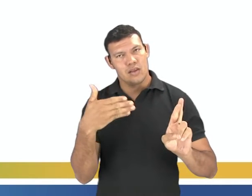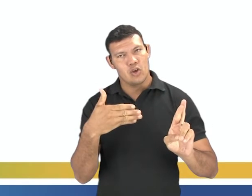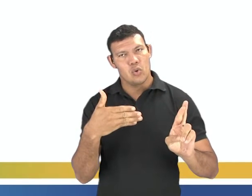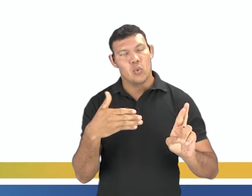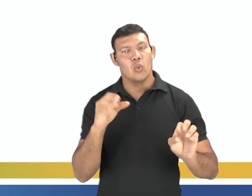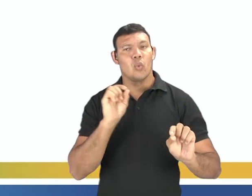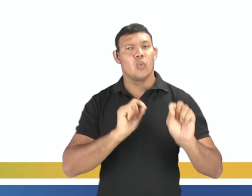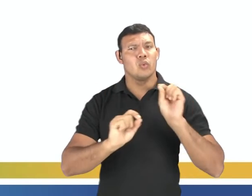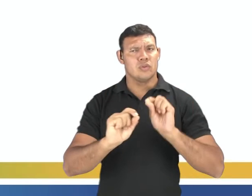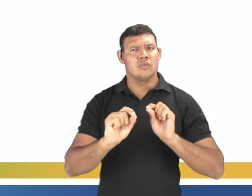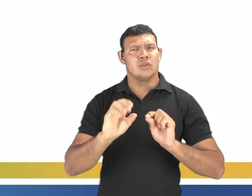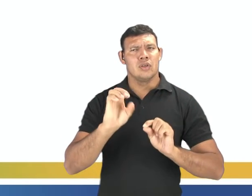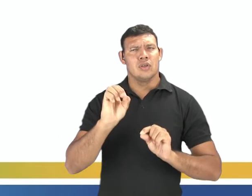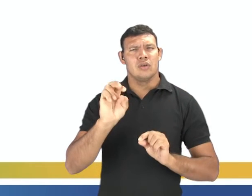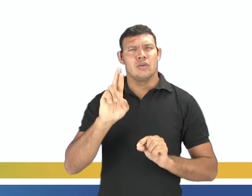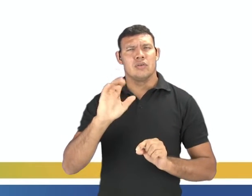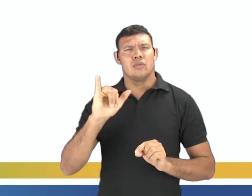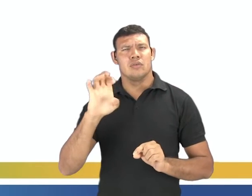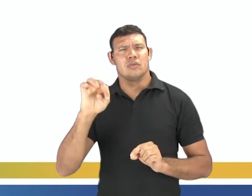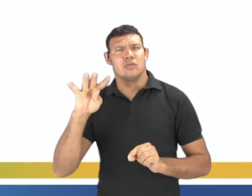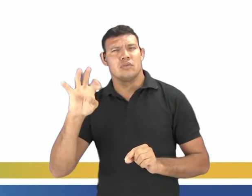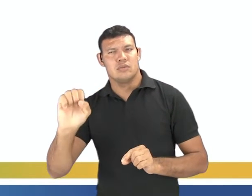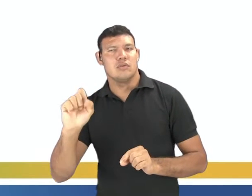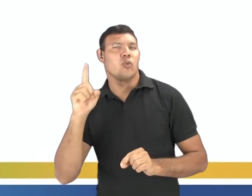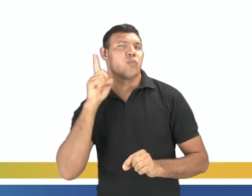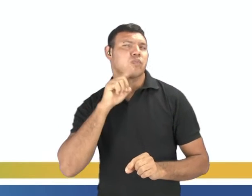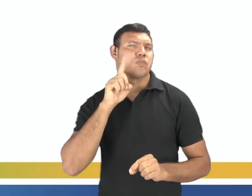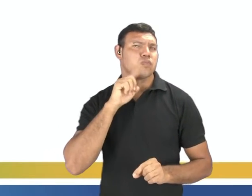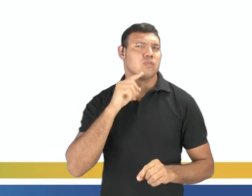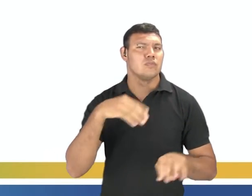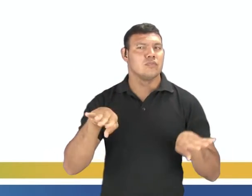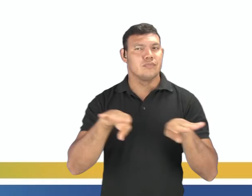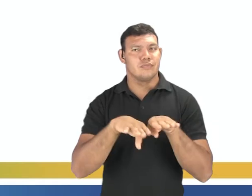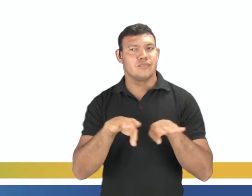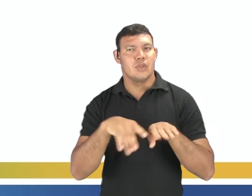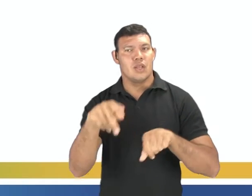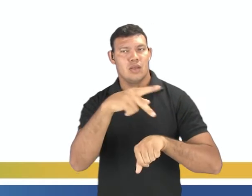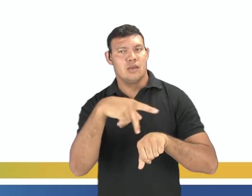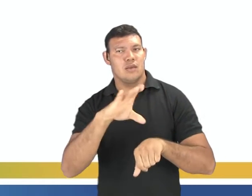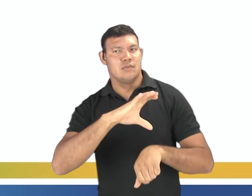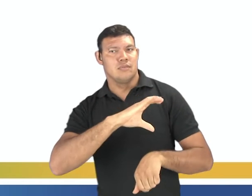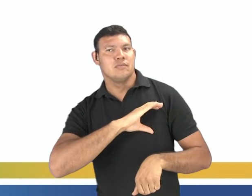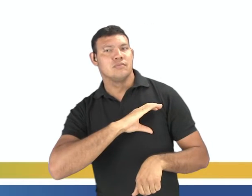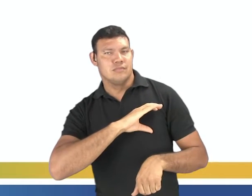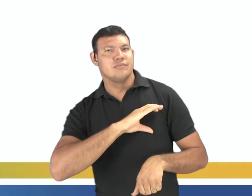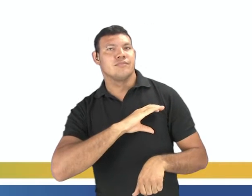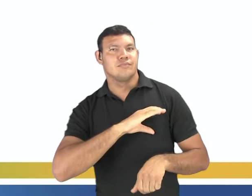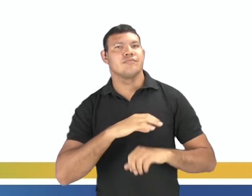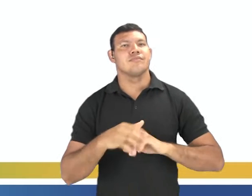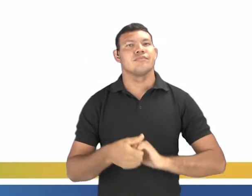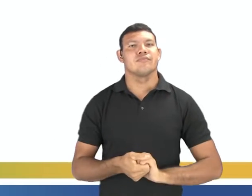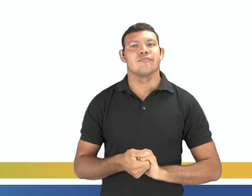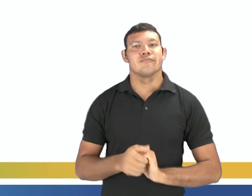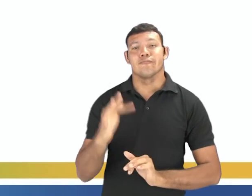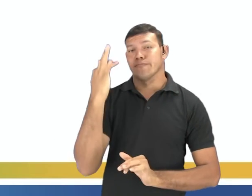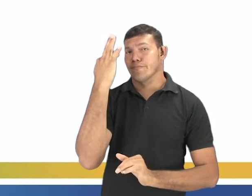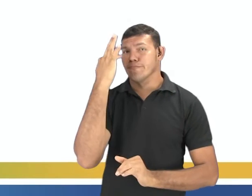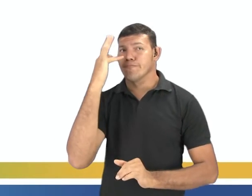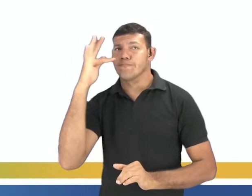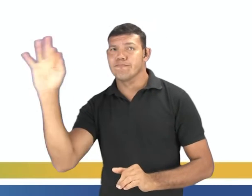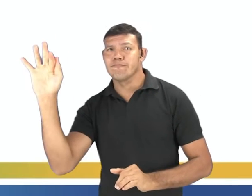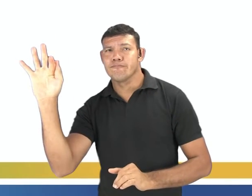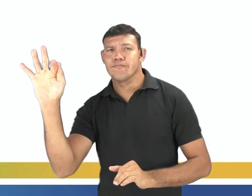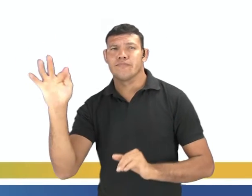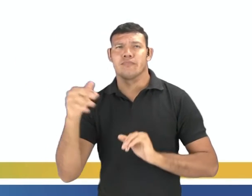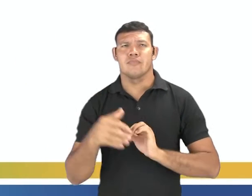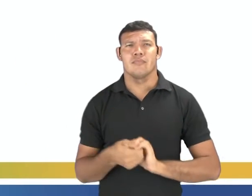oriental dos Estados Unidos e Canadá. Também de as suas possessões francesas, que deram um certo período ainda